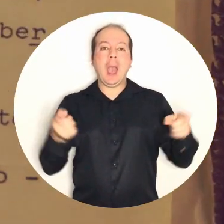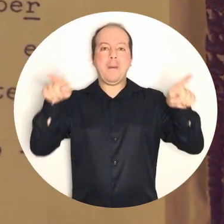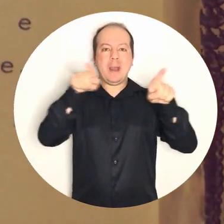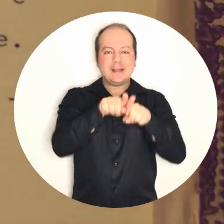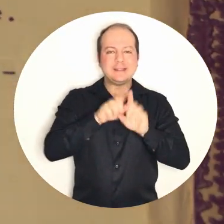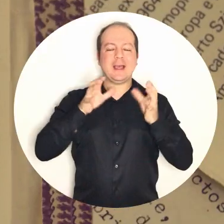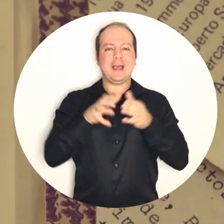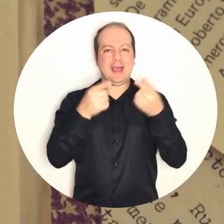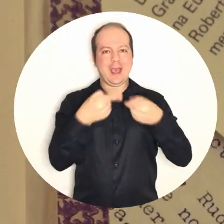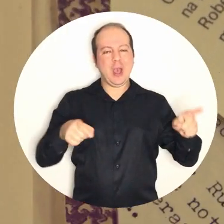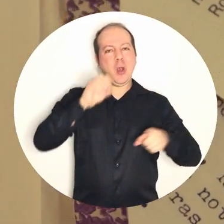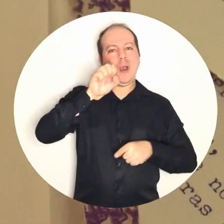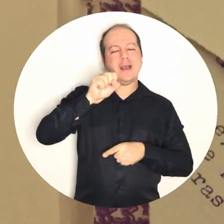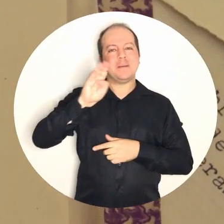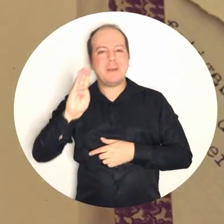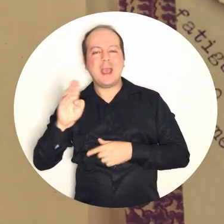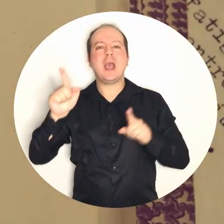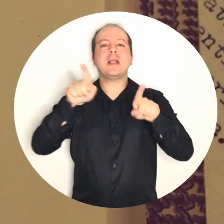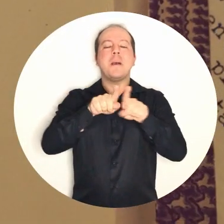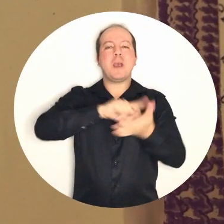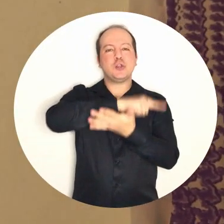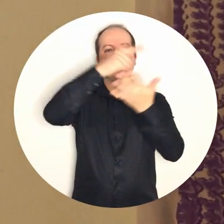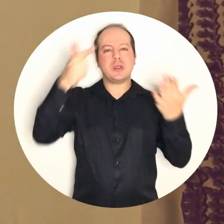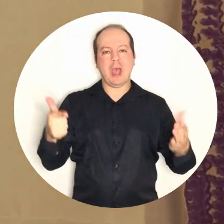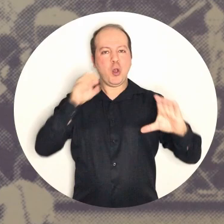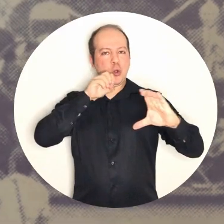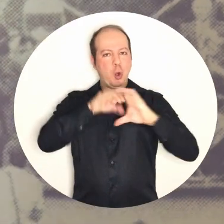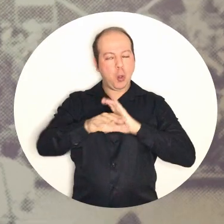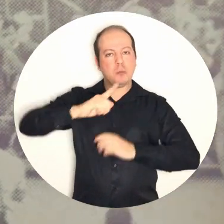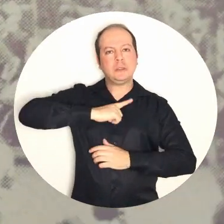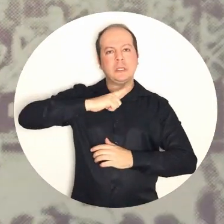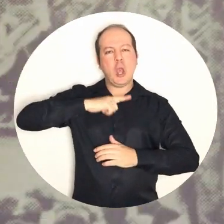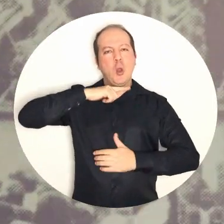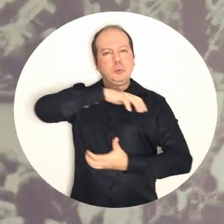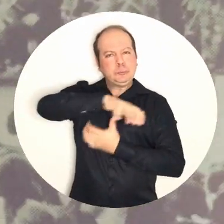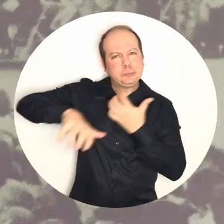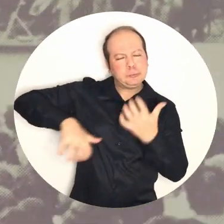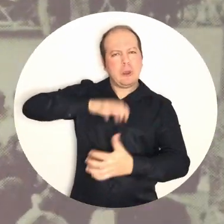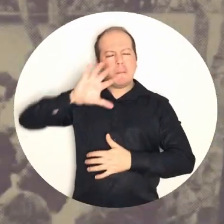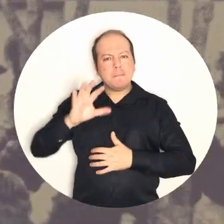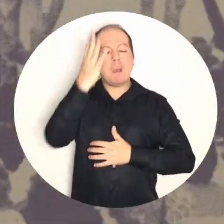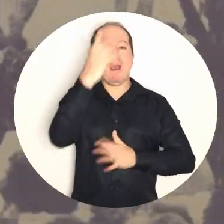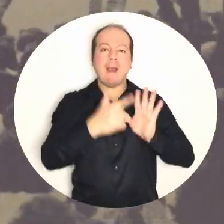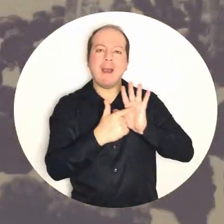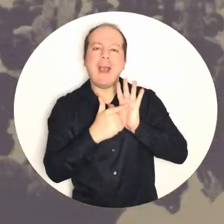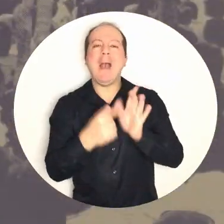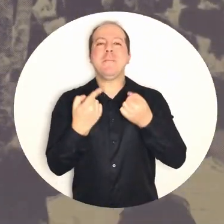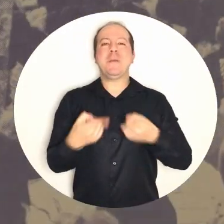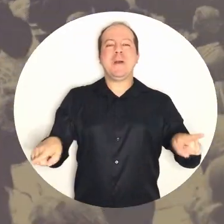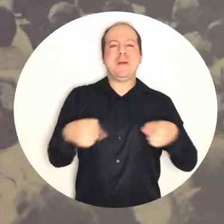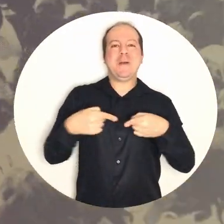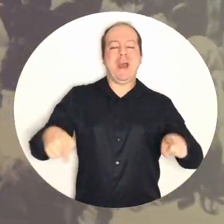A parceria da Orquestra Sinfônica Brasileira com o jornal O Globo revolucionou o modo de realizar